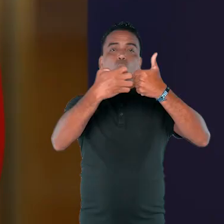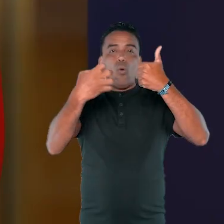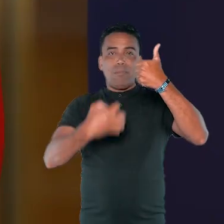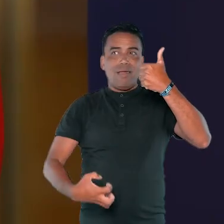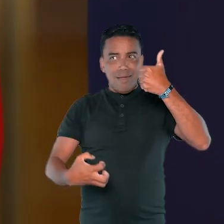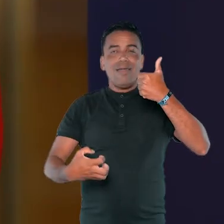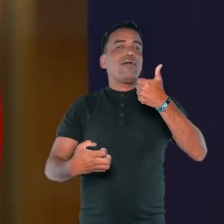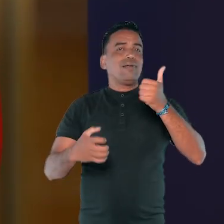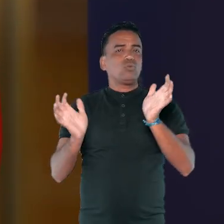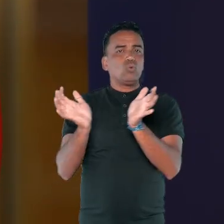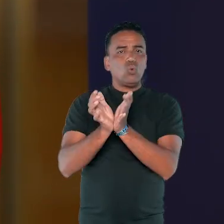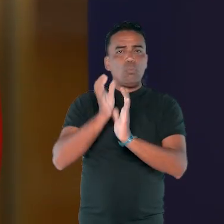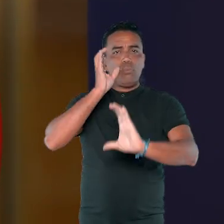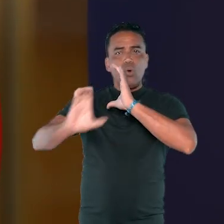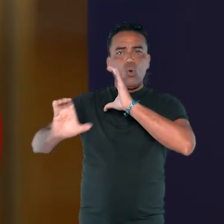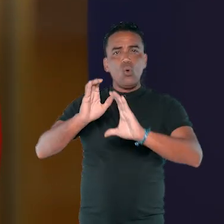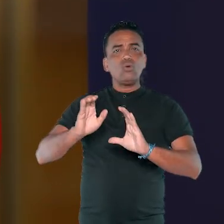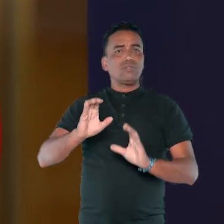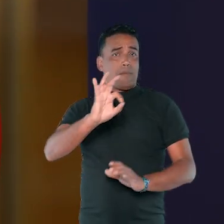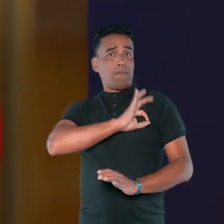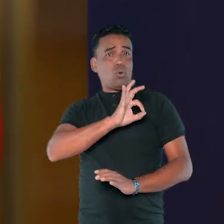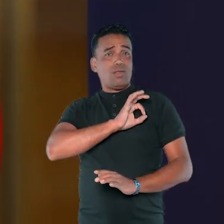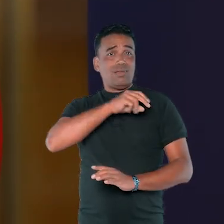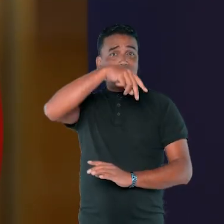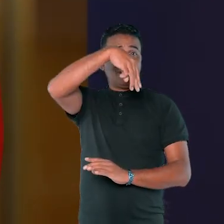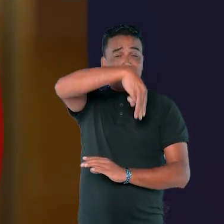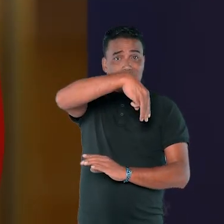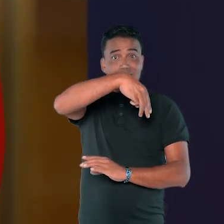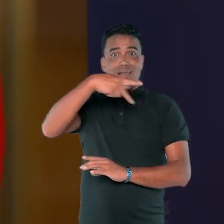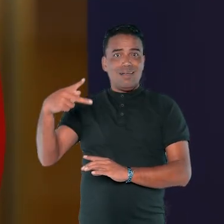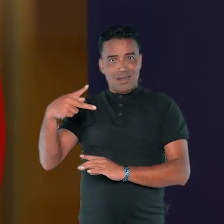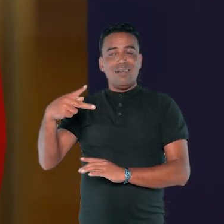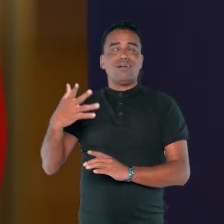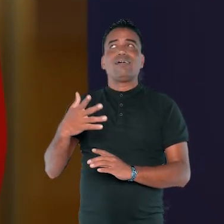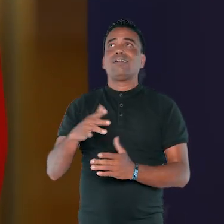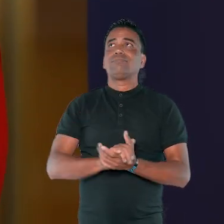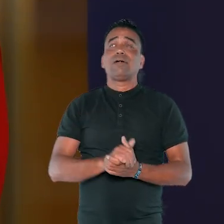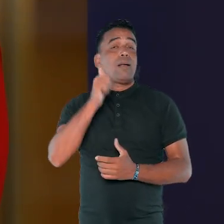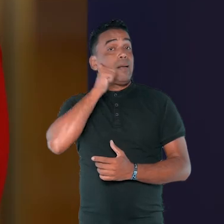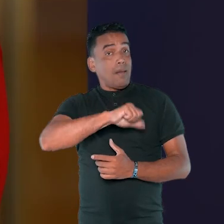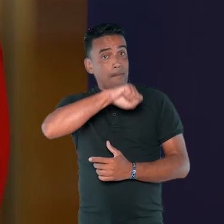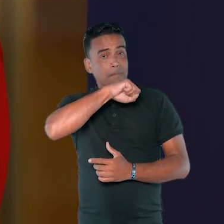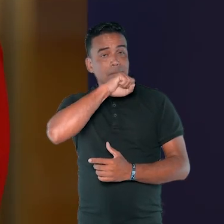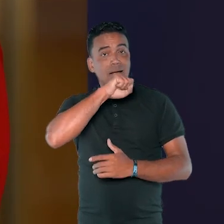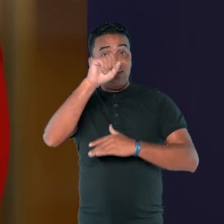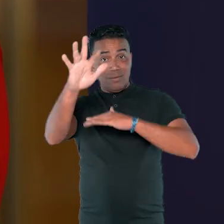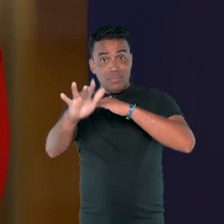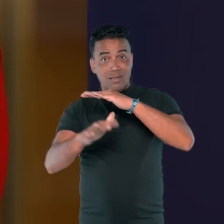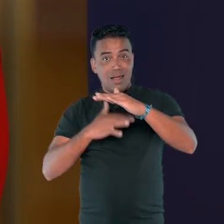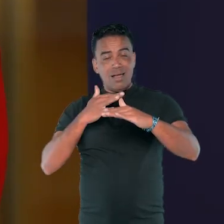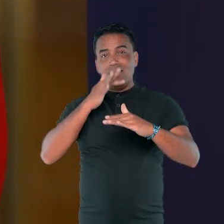militar, casos de assombração e uma alma milenar, embora minha mãe fosse imigrando